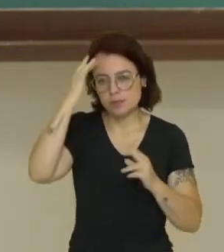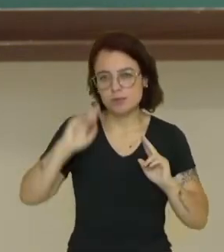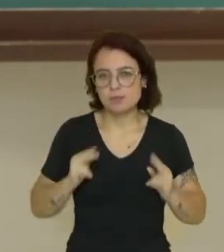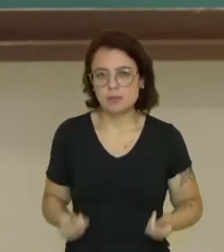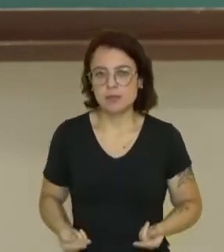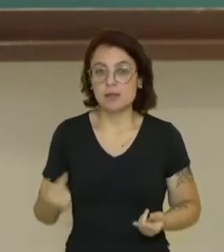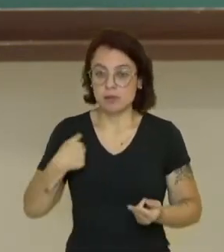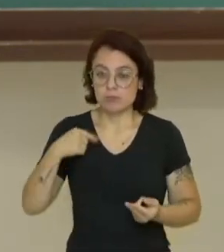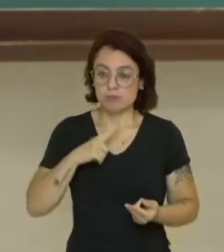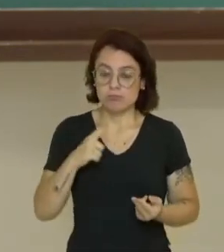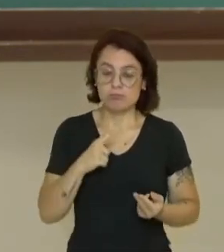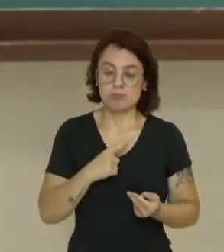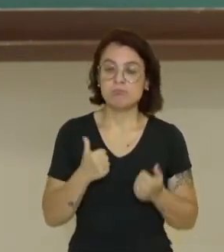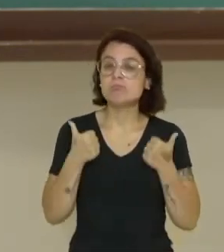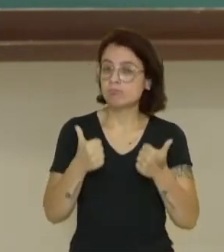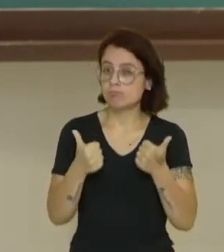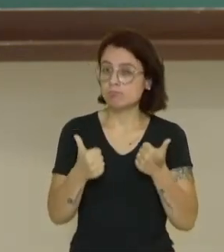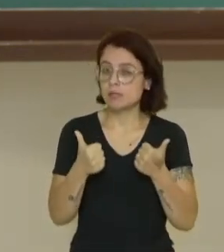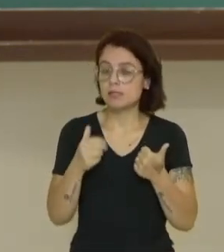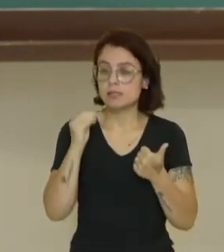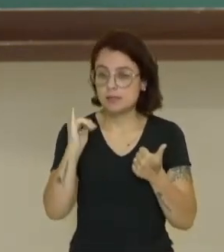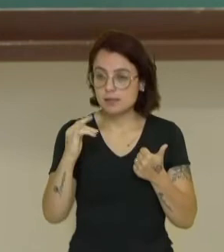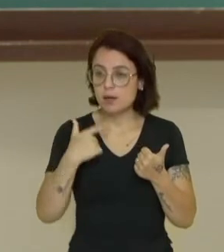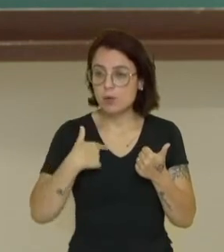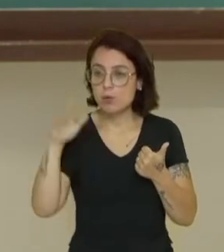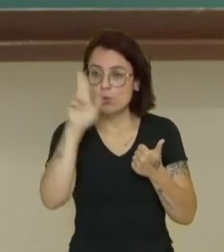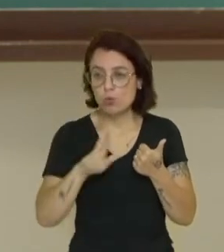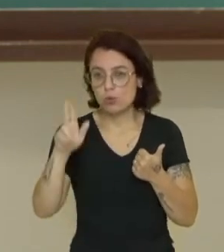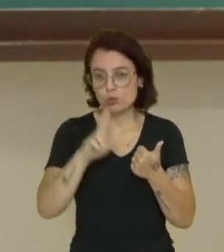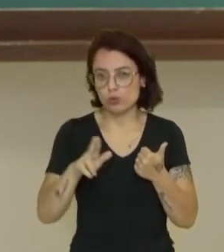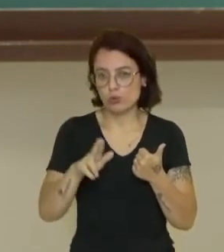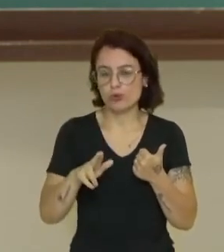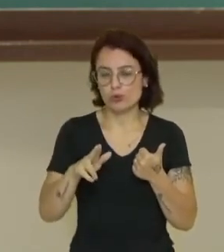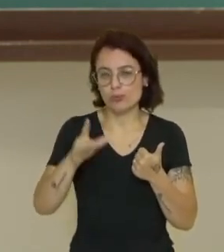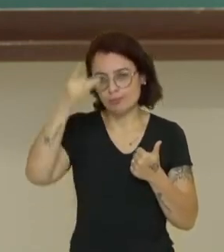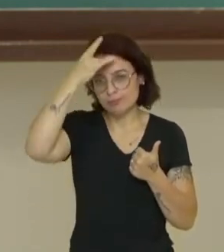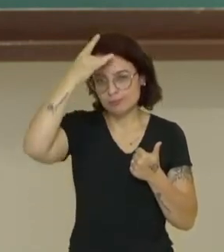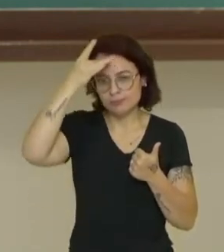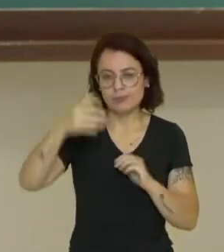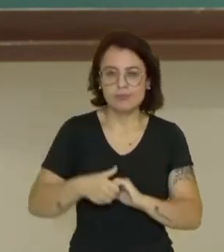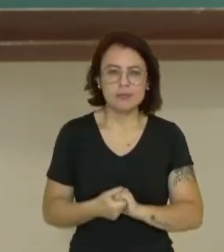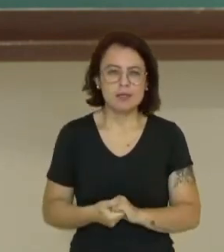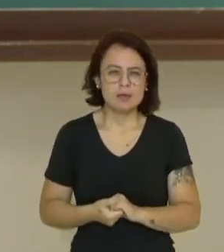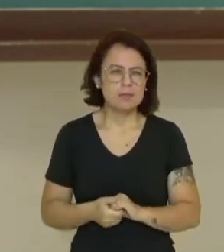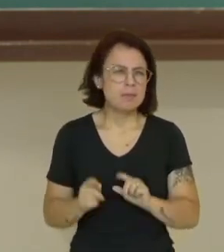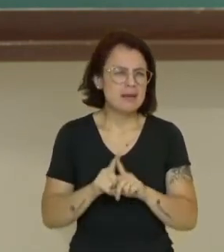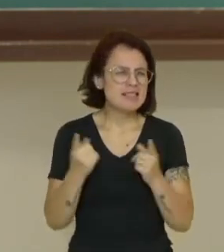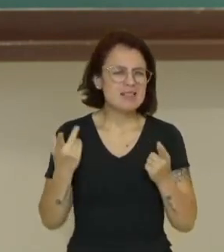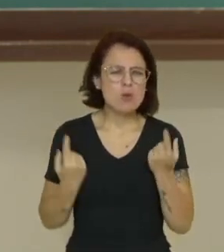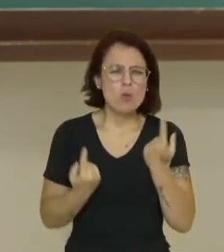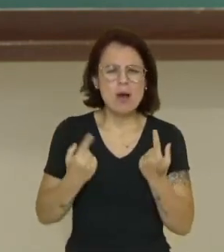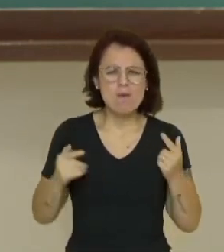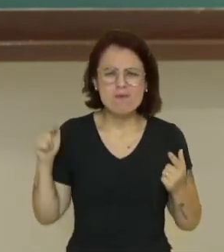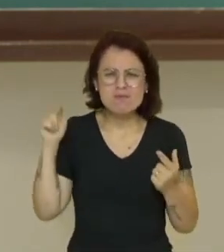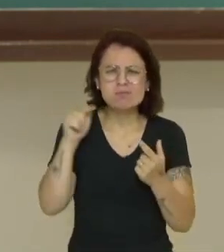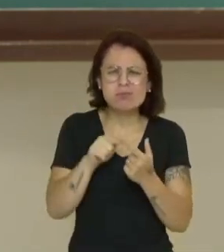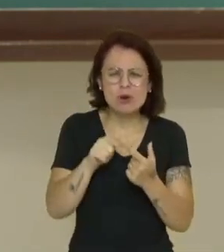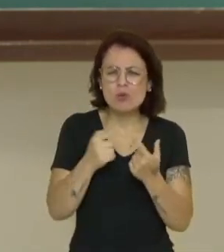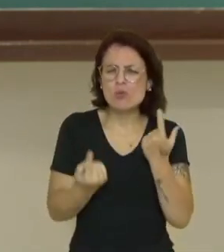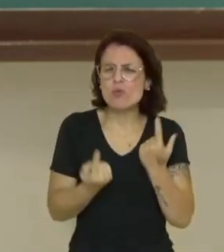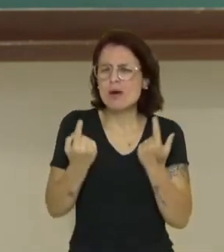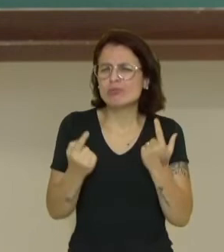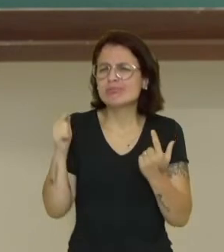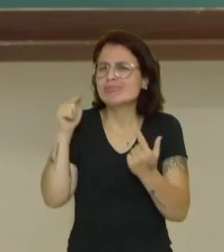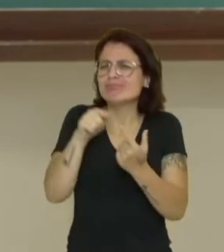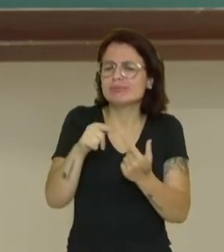posso me realizar enquanto ser humano se eu utilizo ela, né? Agora, qual que é a finalidade, qual que é o sentido da